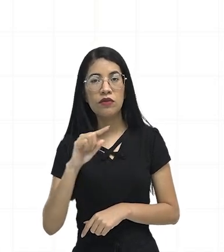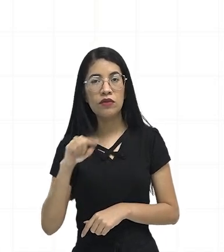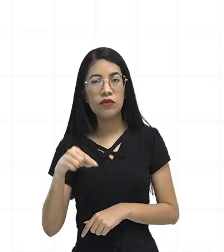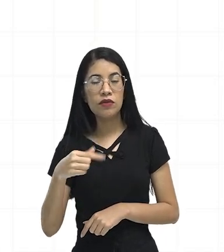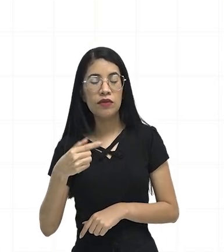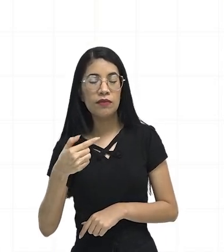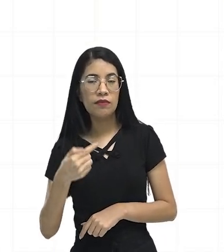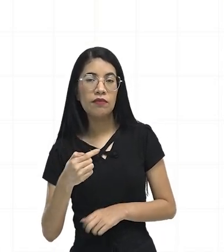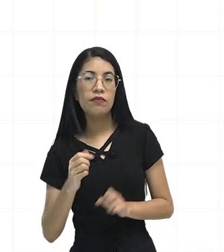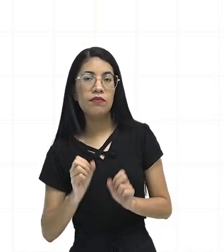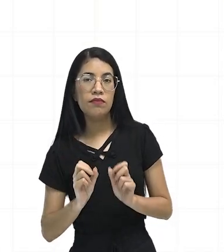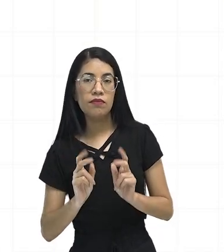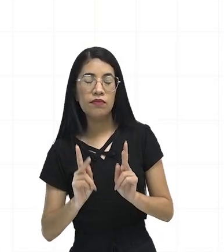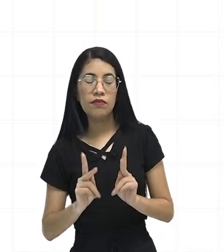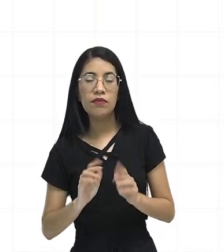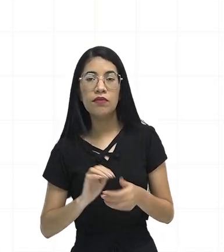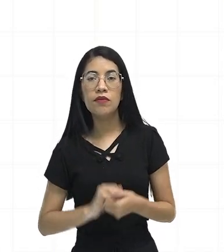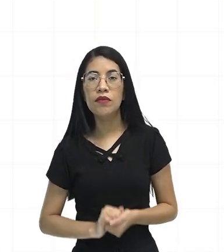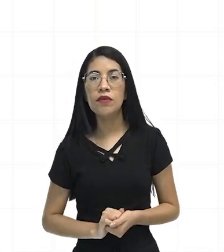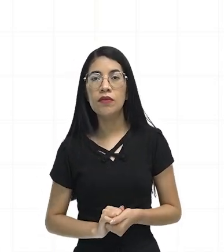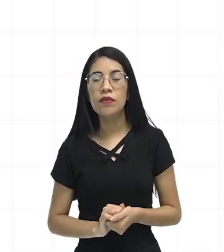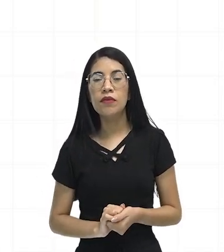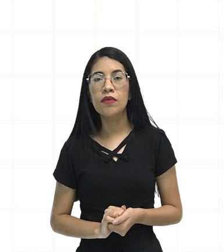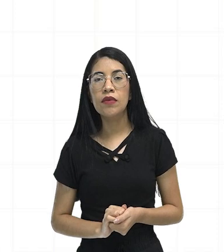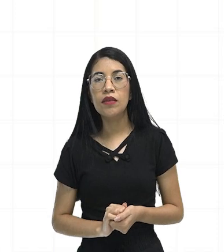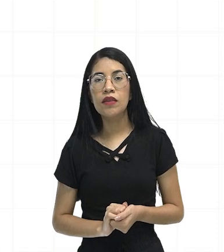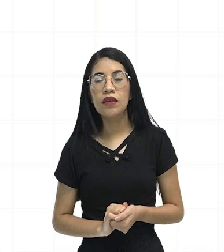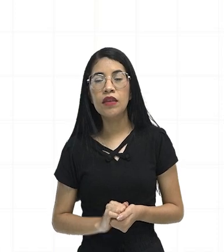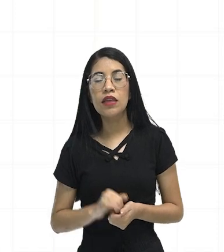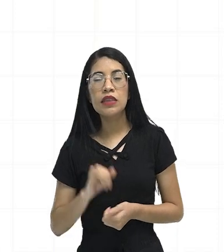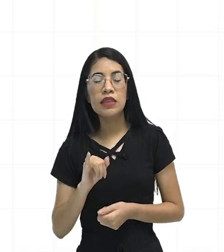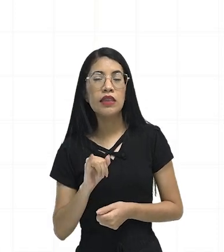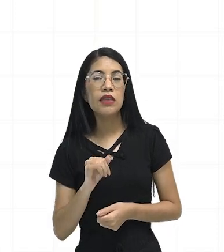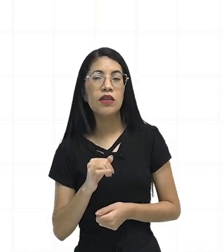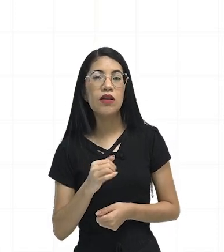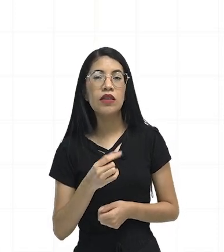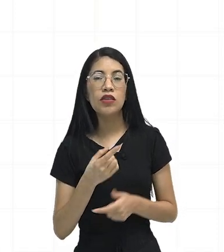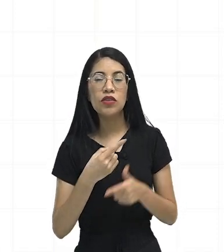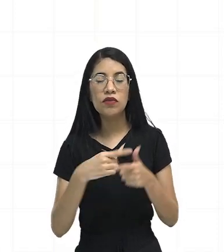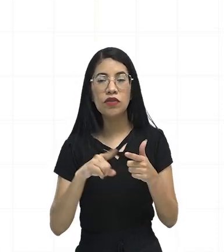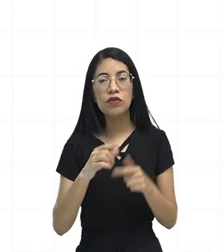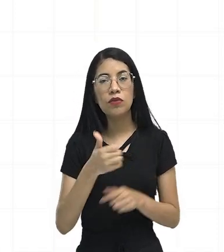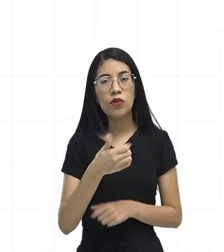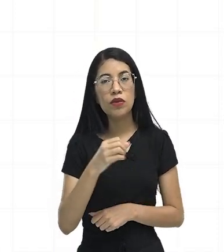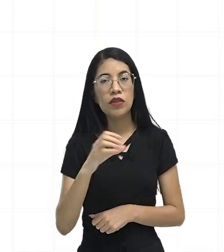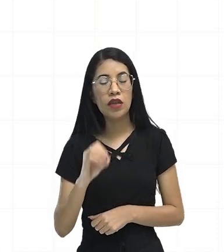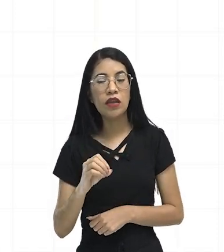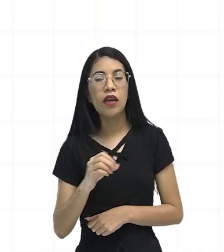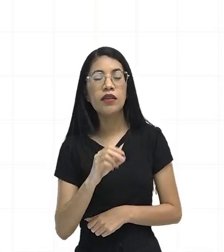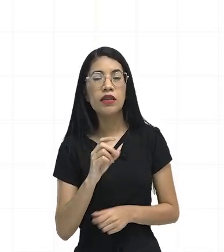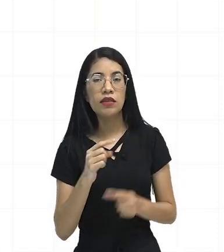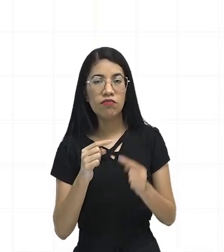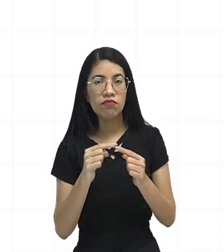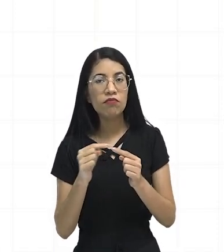26,7, tá bom? Seria 2,67 se eu dividisse por 100, que não é o